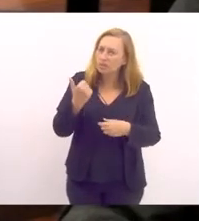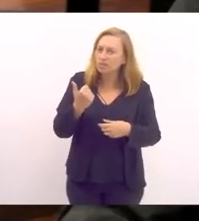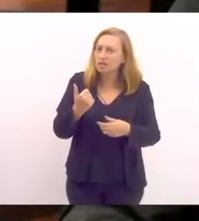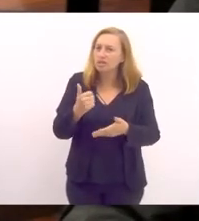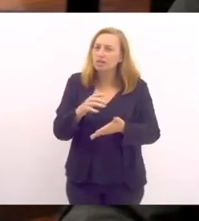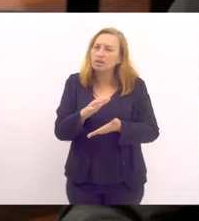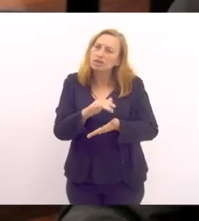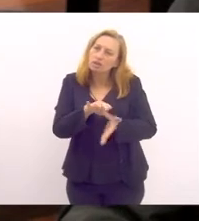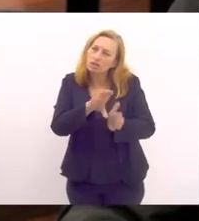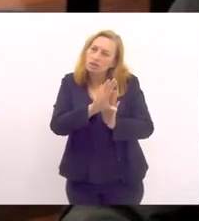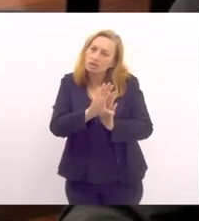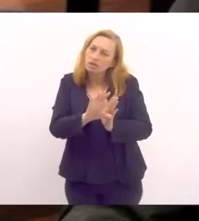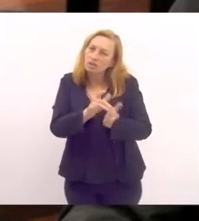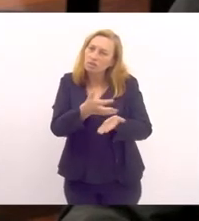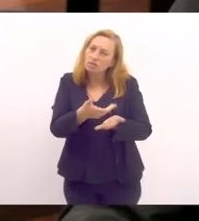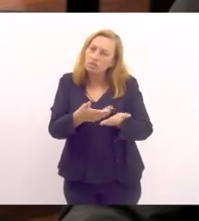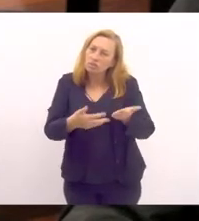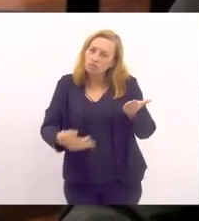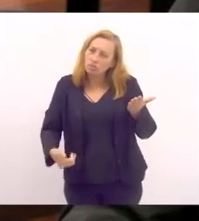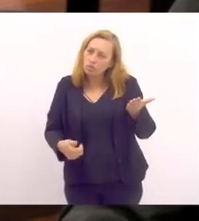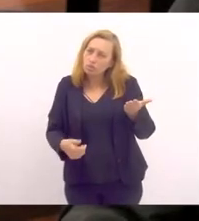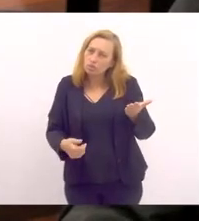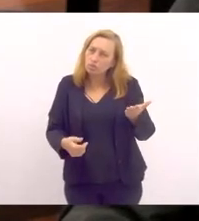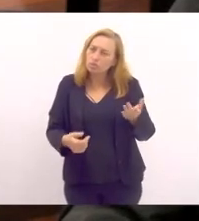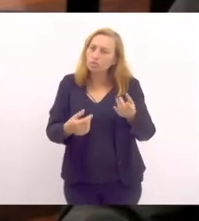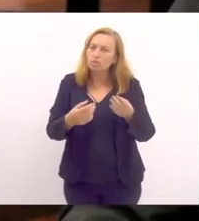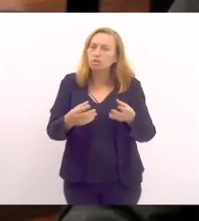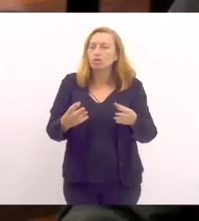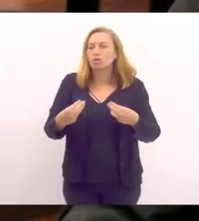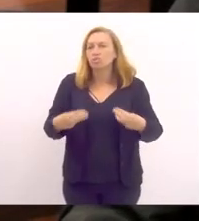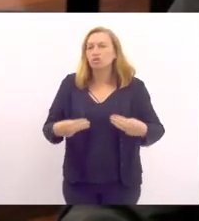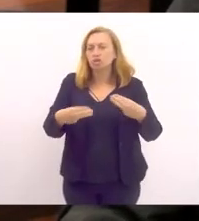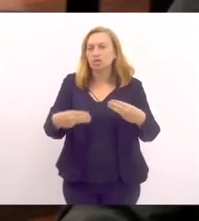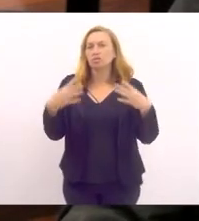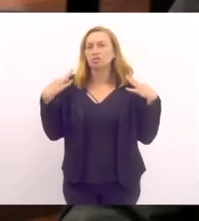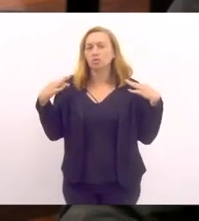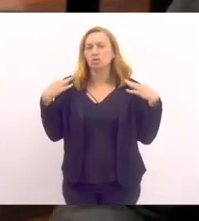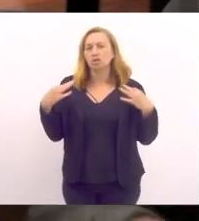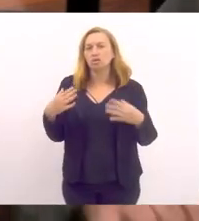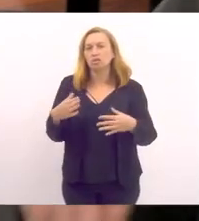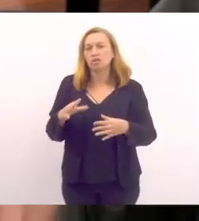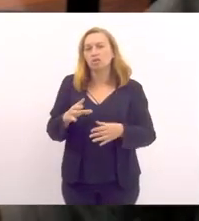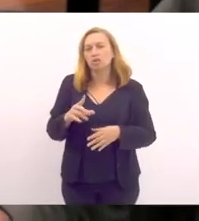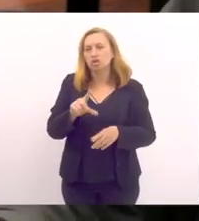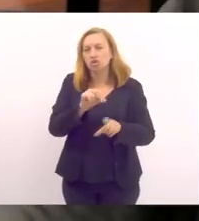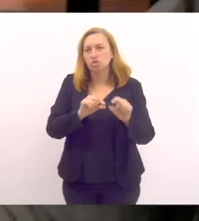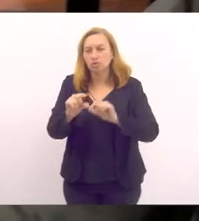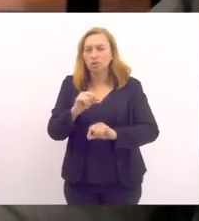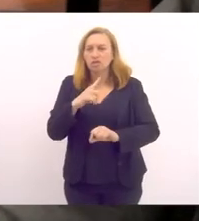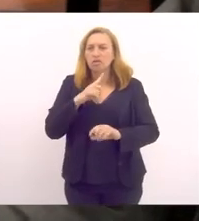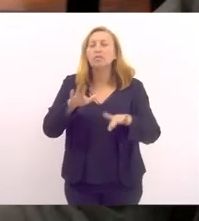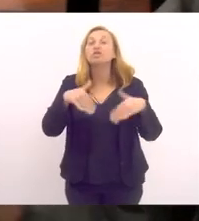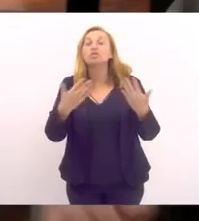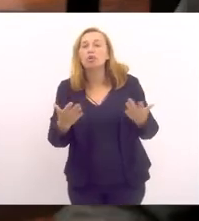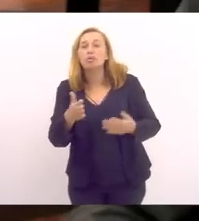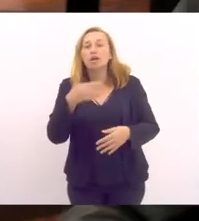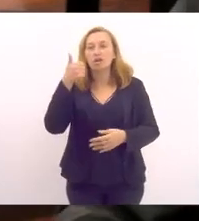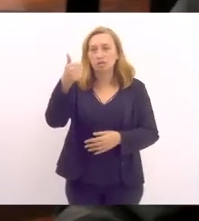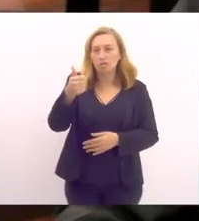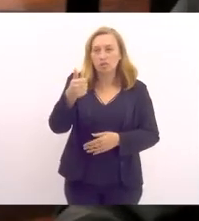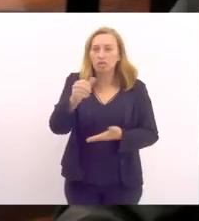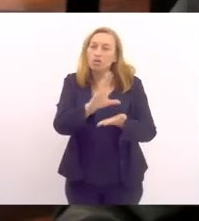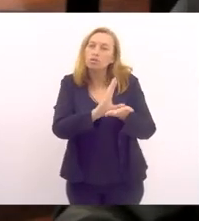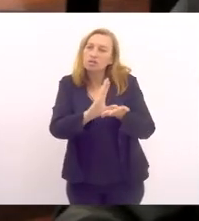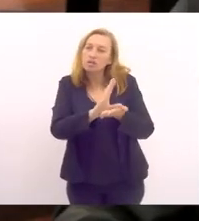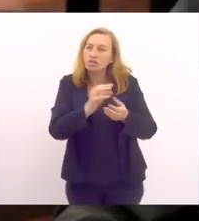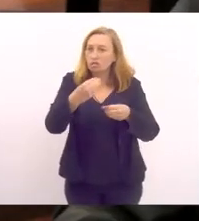do Ministério do Turismo que dá um monte de opção. Mas qual é a melhor opção? Qual é o canal? Por que a maioria é conselho? É conselho